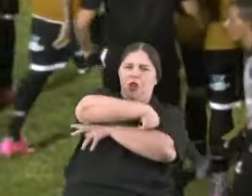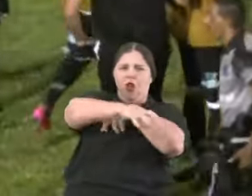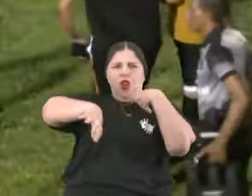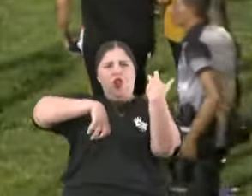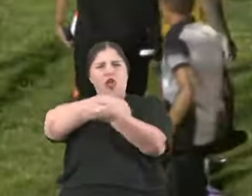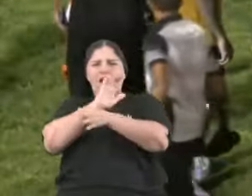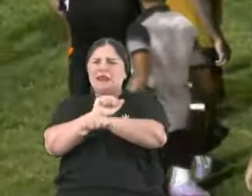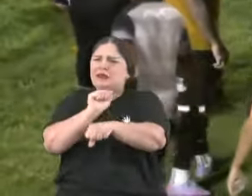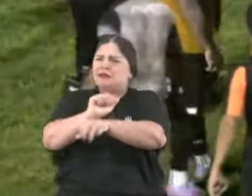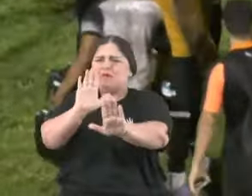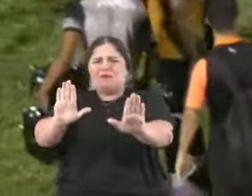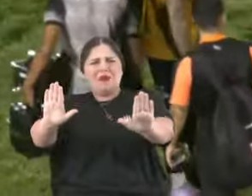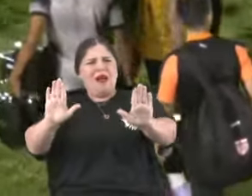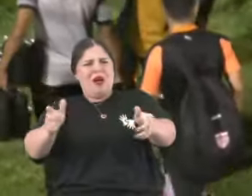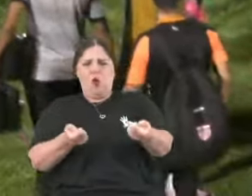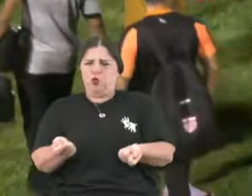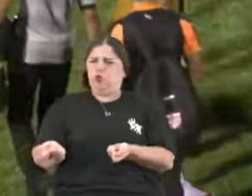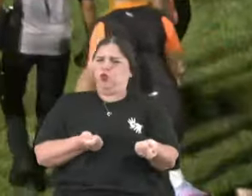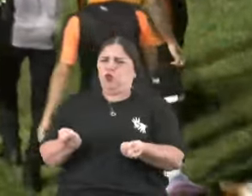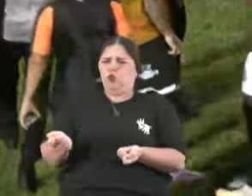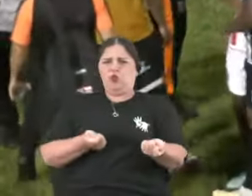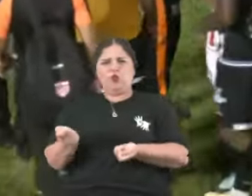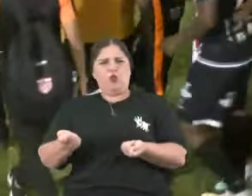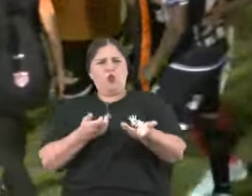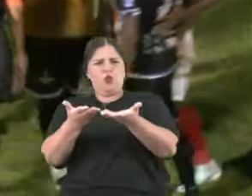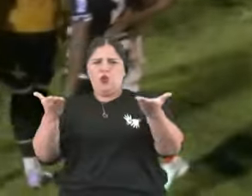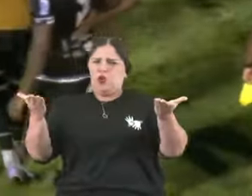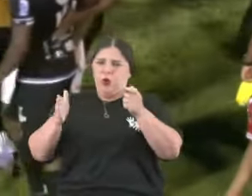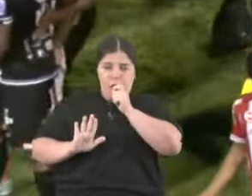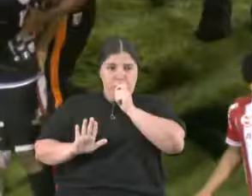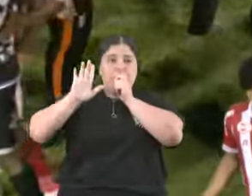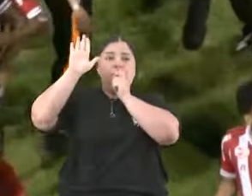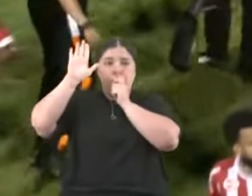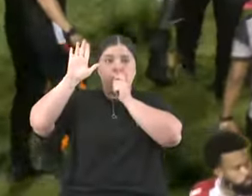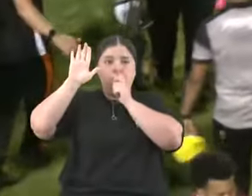tá controlando, inclusive o Wagner Magalhães, o árbitro da partida. Aí